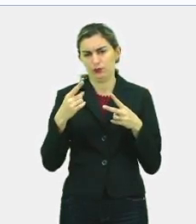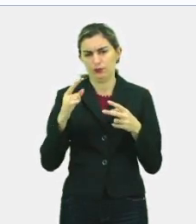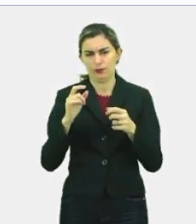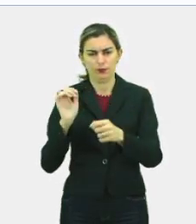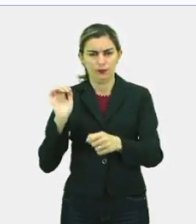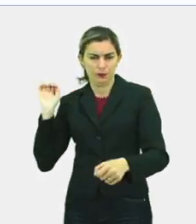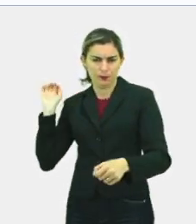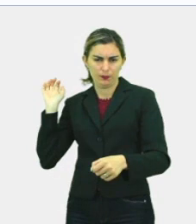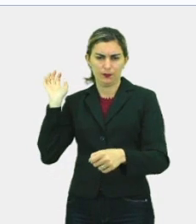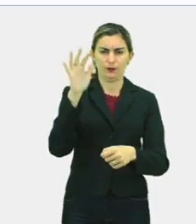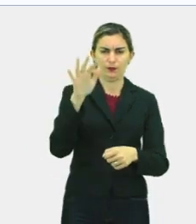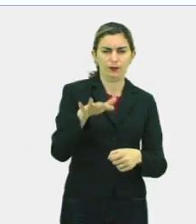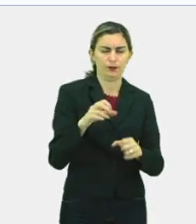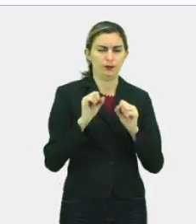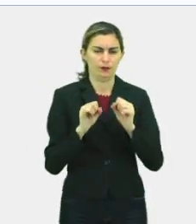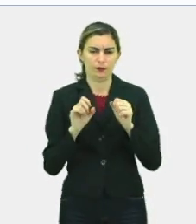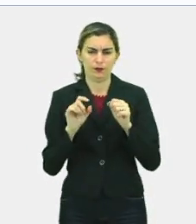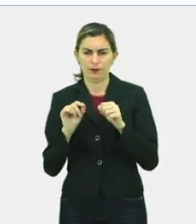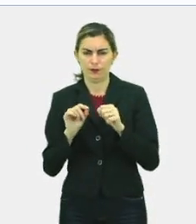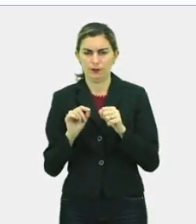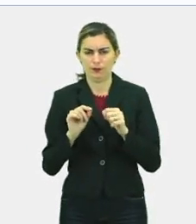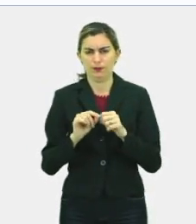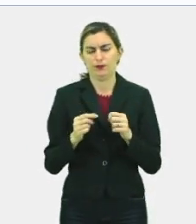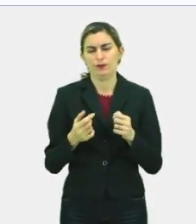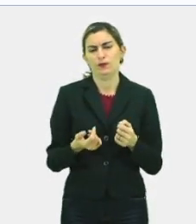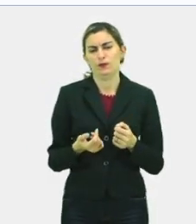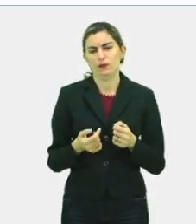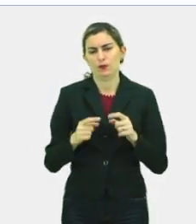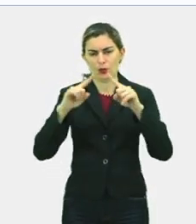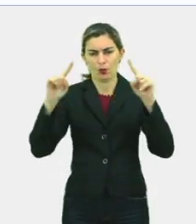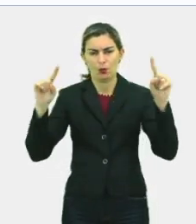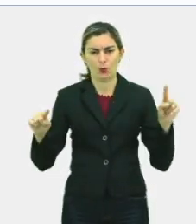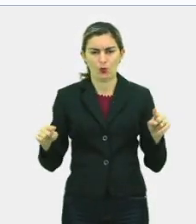do ataque. O ataque pode ser realizado na ponta,